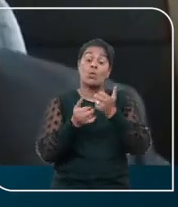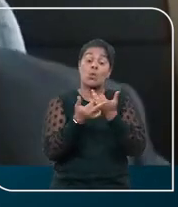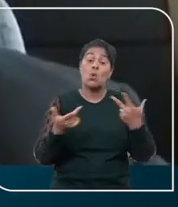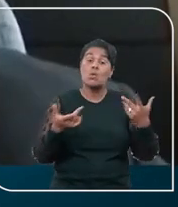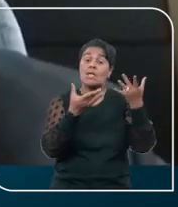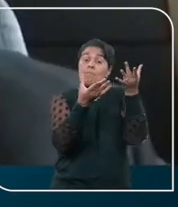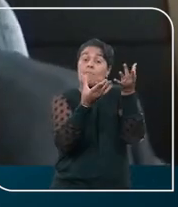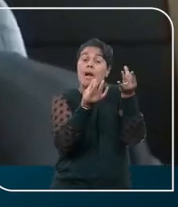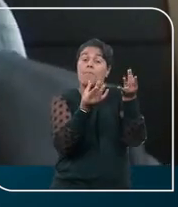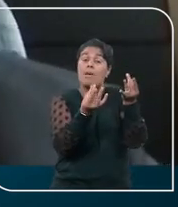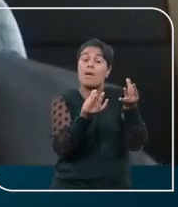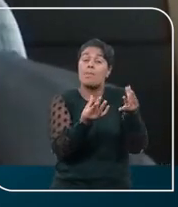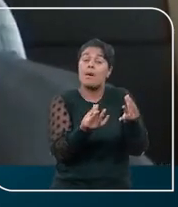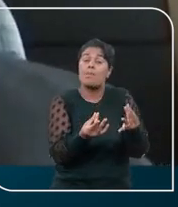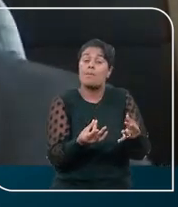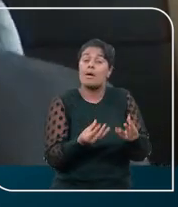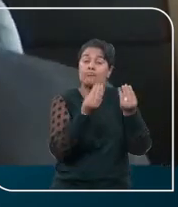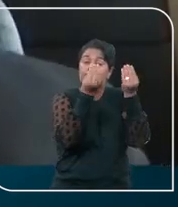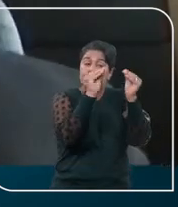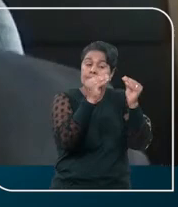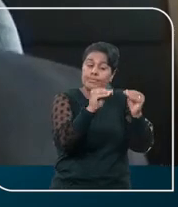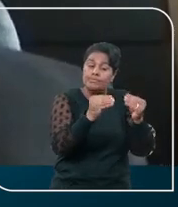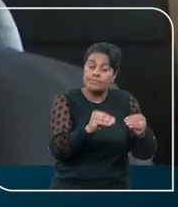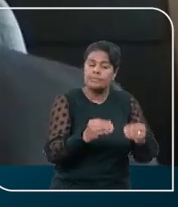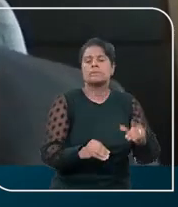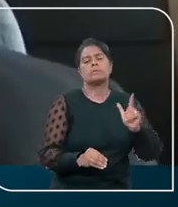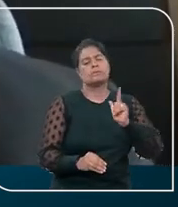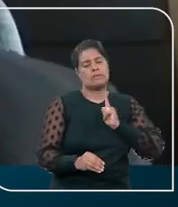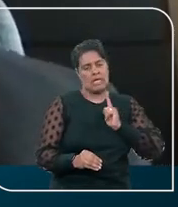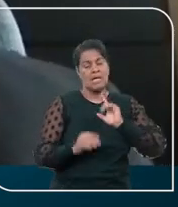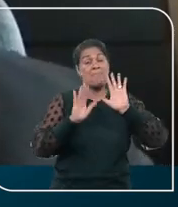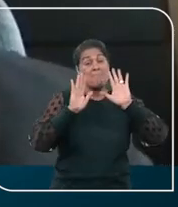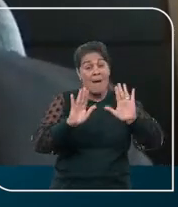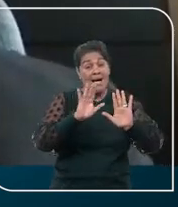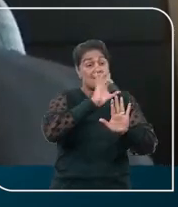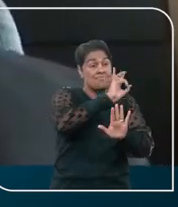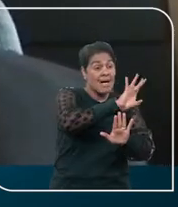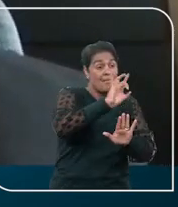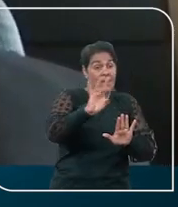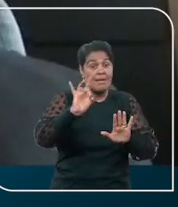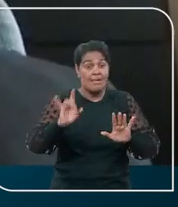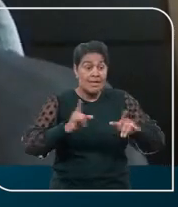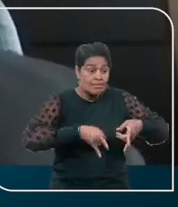outras atribuições desse síndico e cada condomínio pode estipular, né,